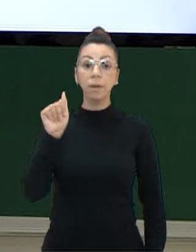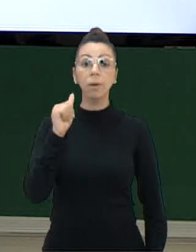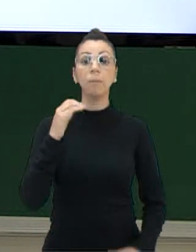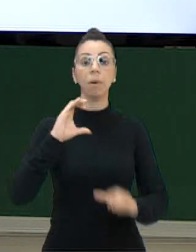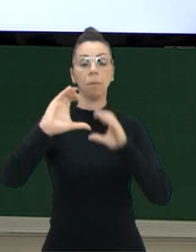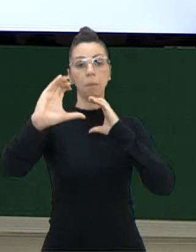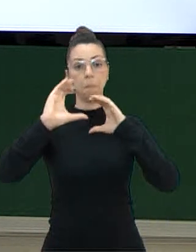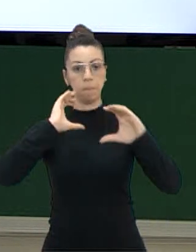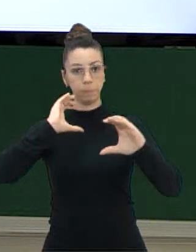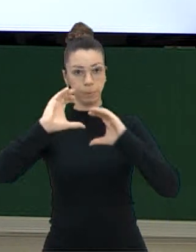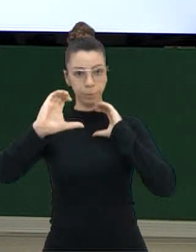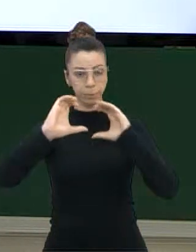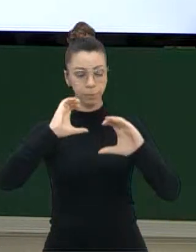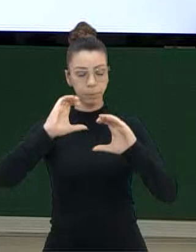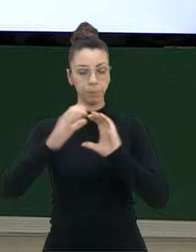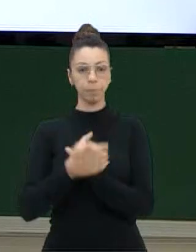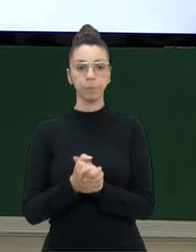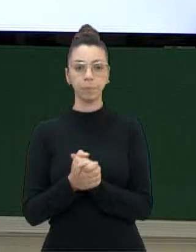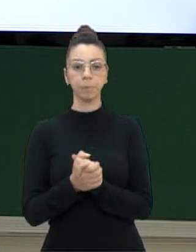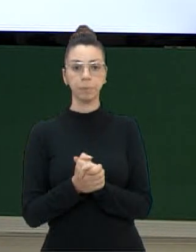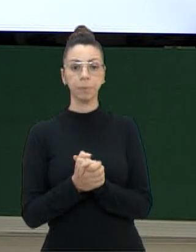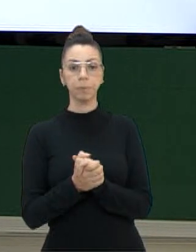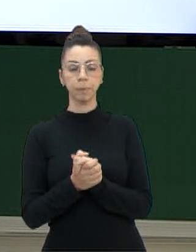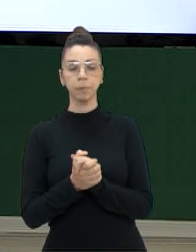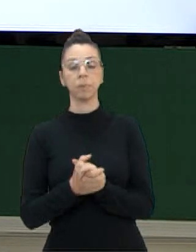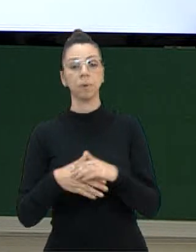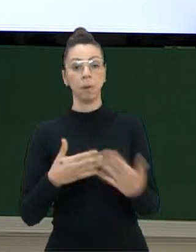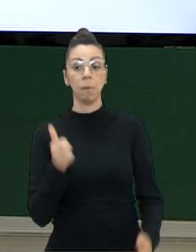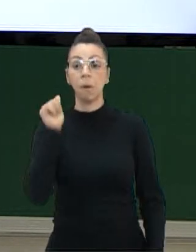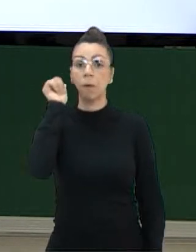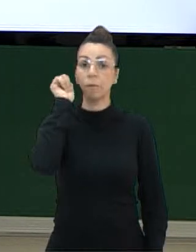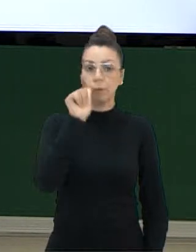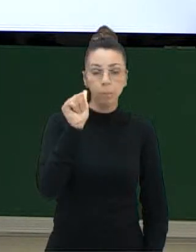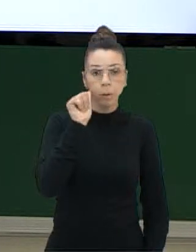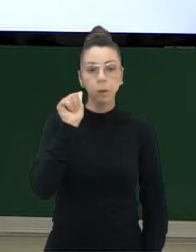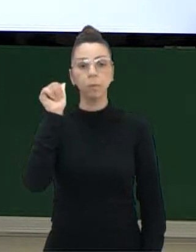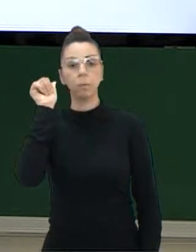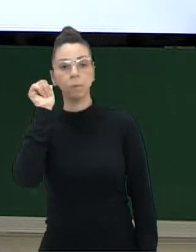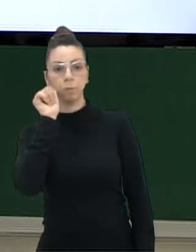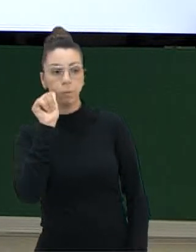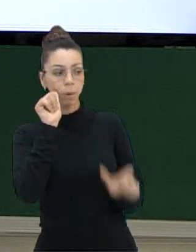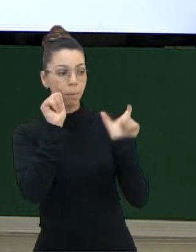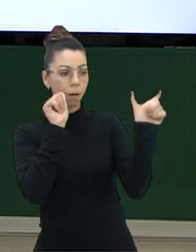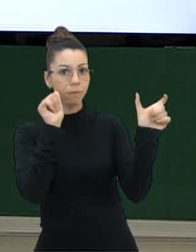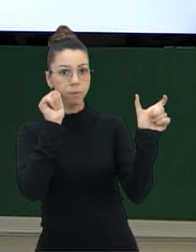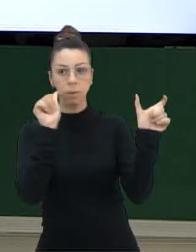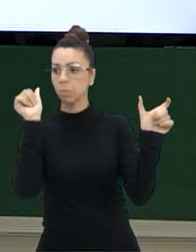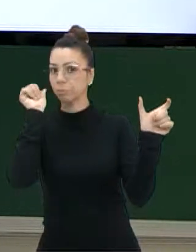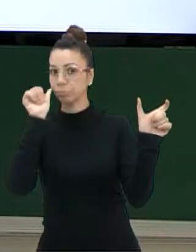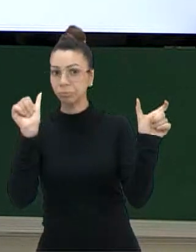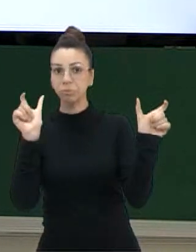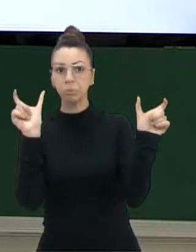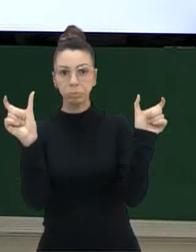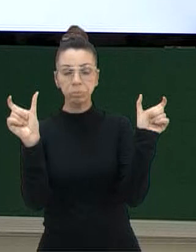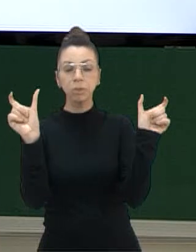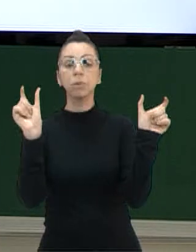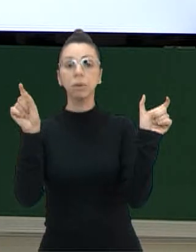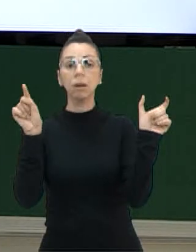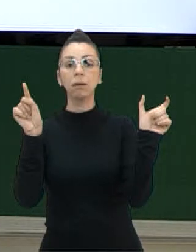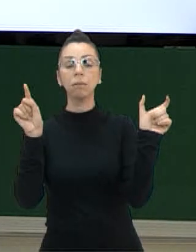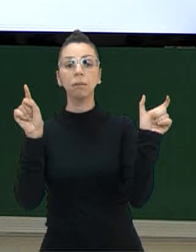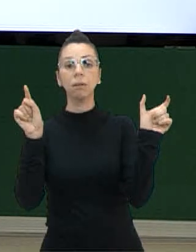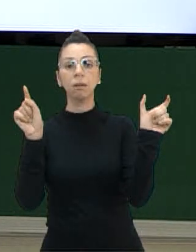comunicação, feminino, feminino, singular, concordância, através de umas televisões que permitiam mandar e